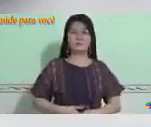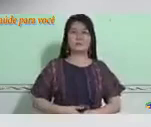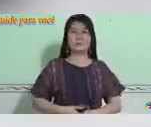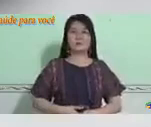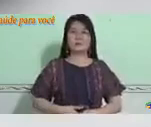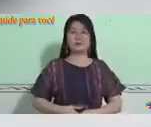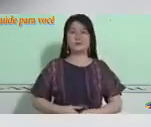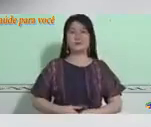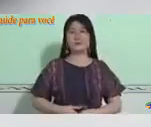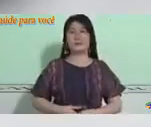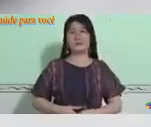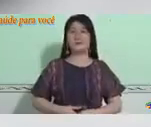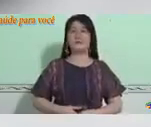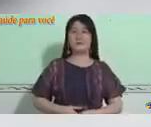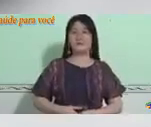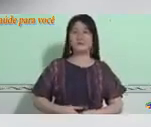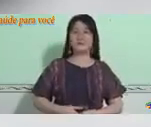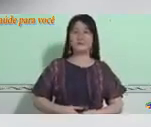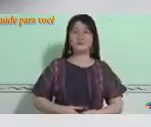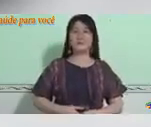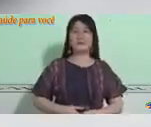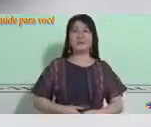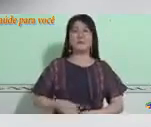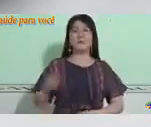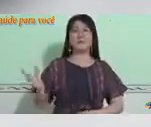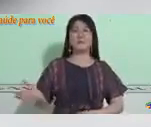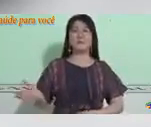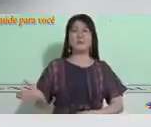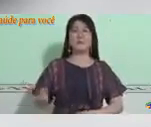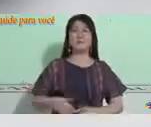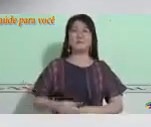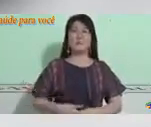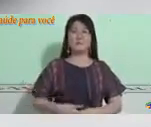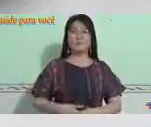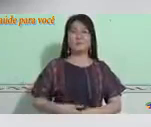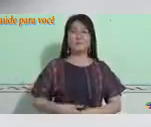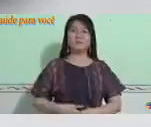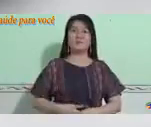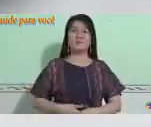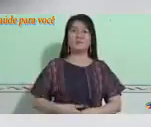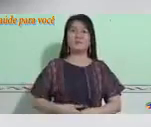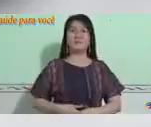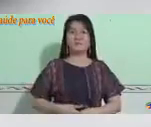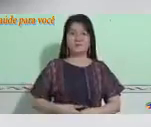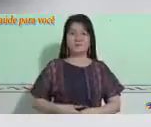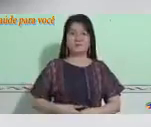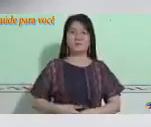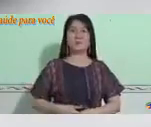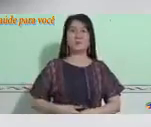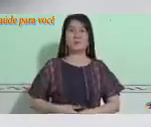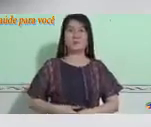PODSER, preciso fazer cirurgia, usar medicamentos quimioterápicos ou realizar radioterapia.